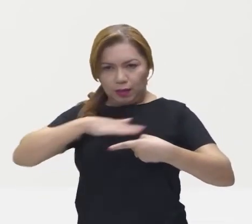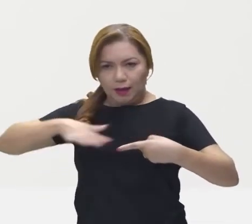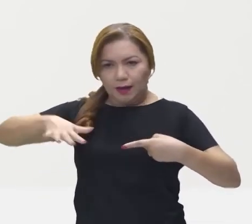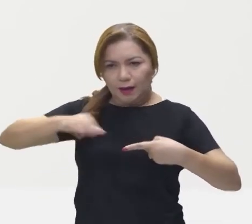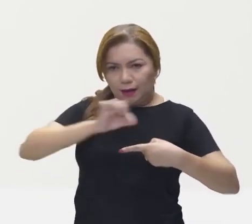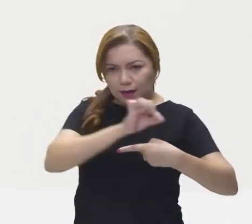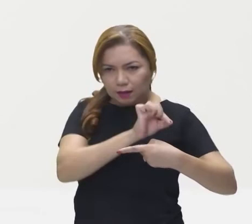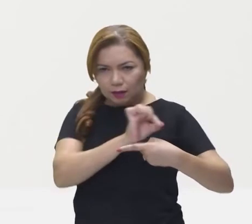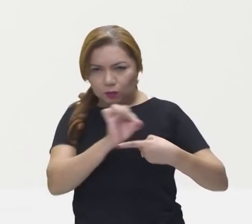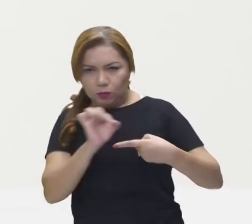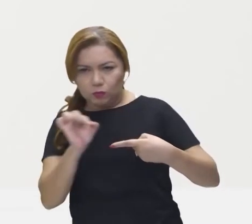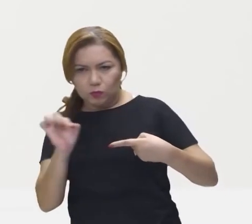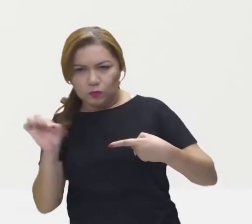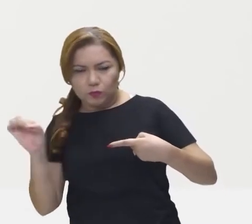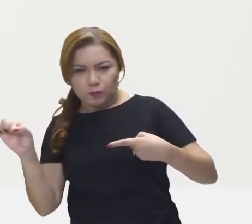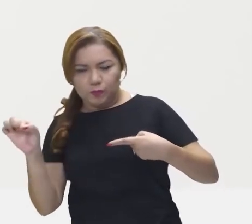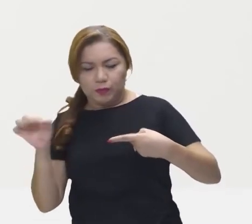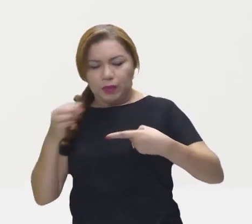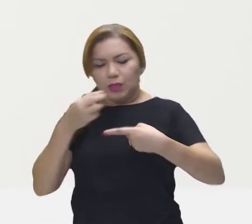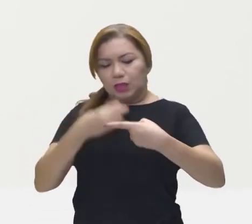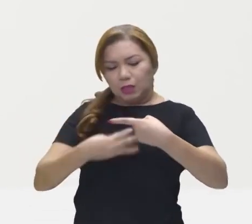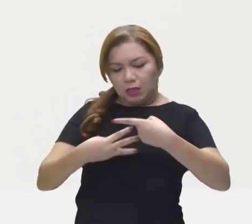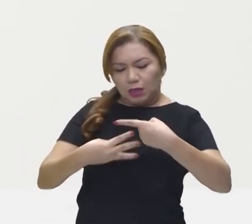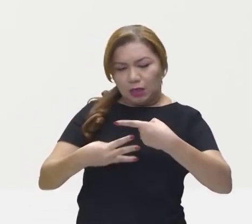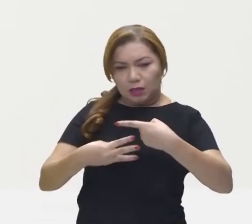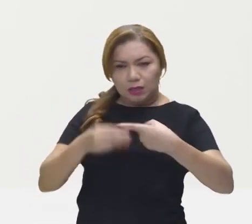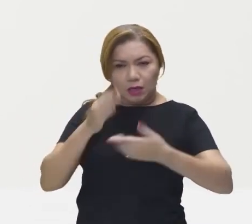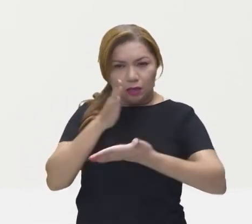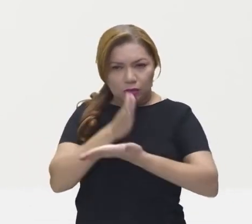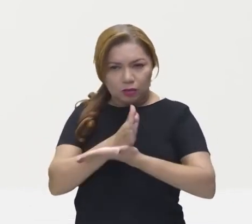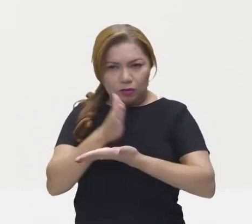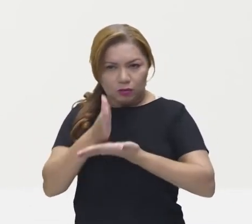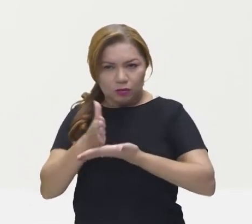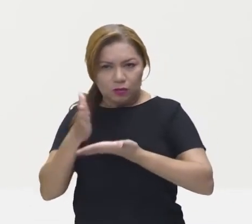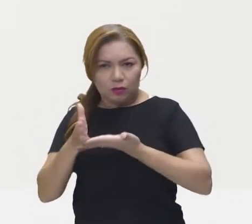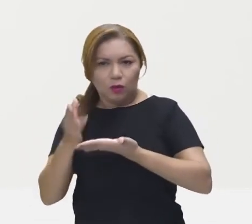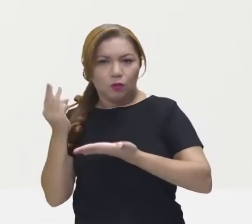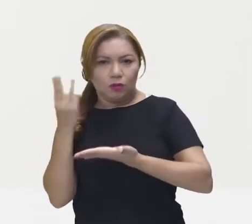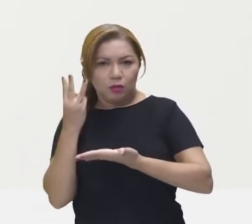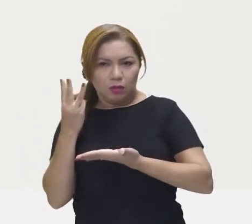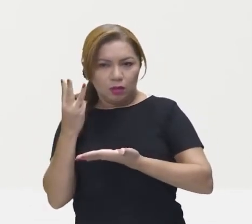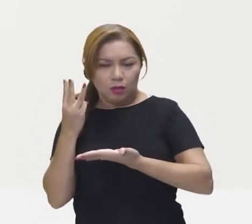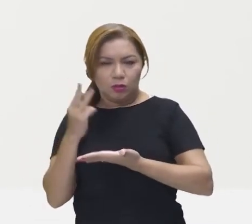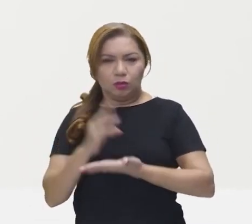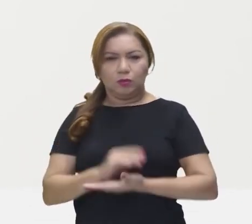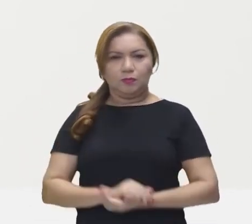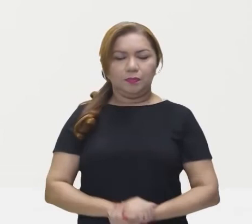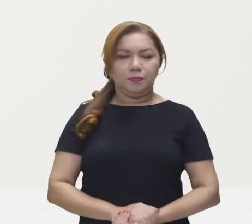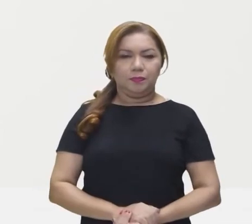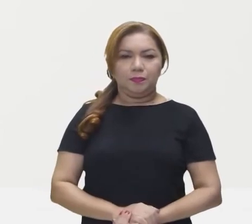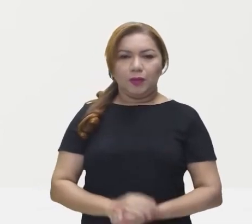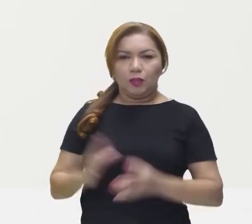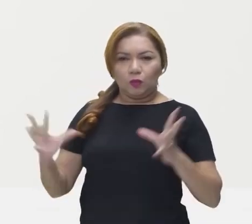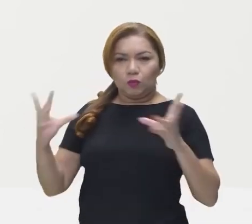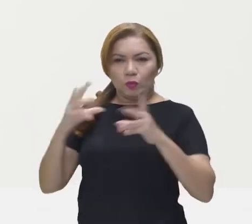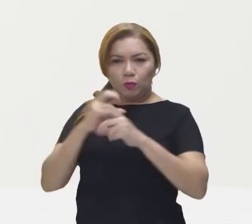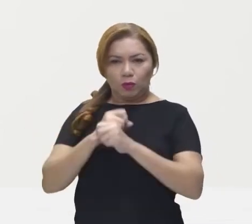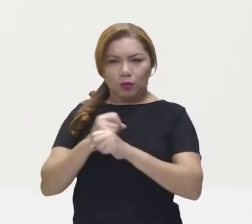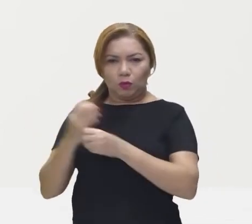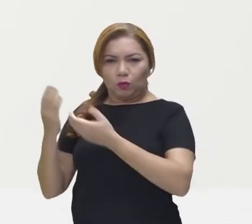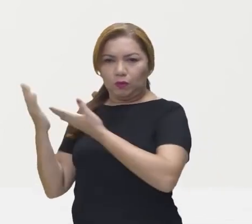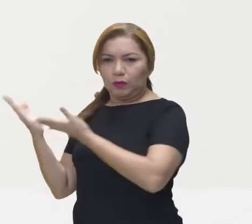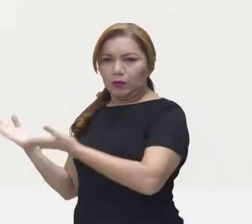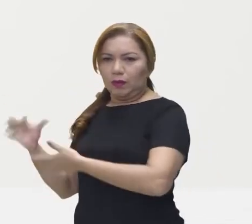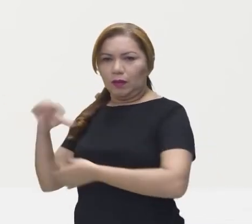e mais, completou 30 aqui. Então, deste ponto de partida aqui, eu teria 30